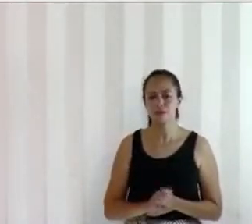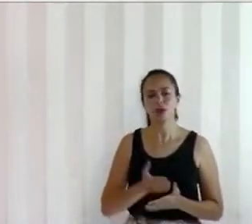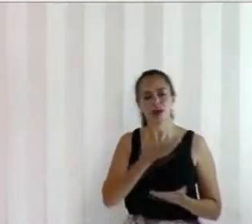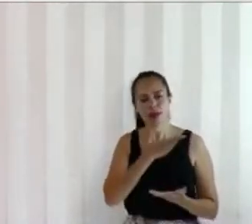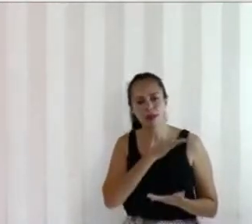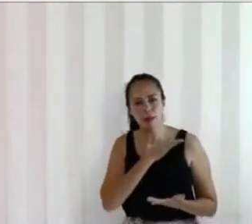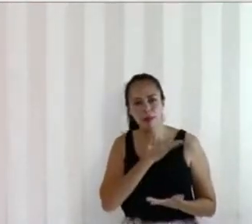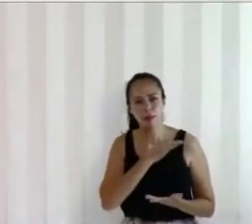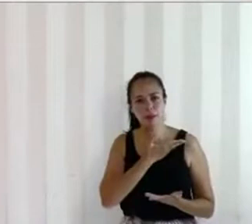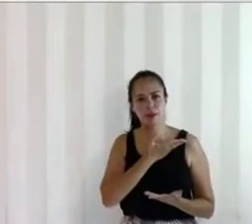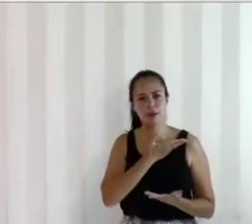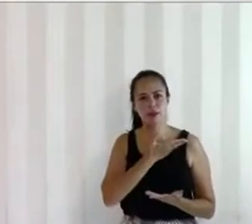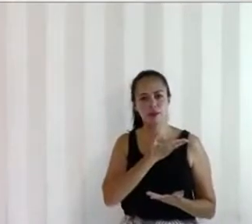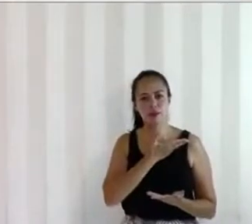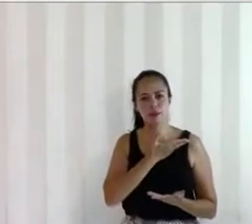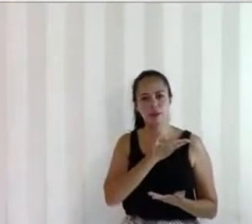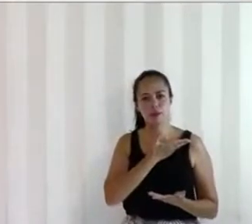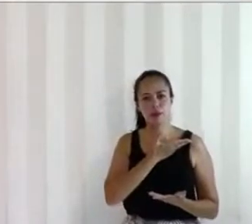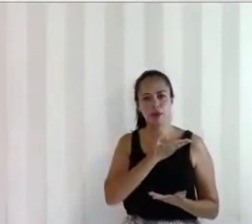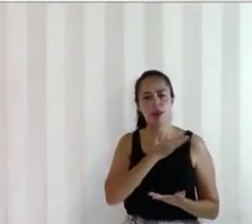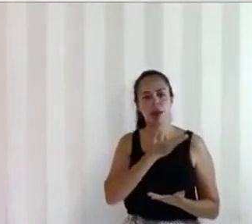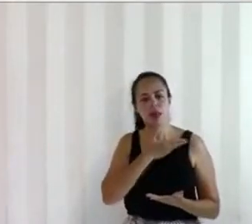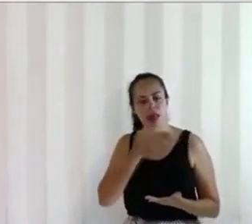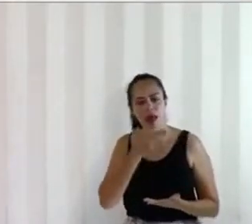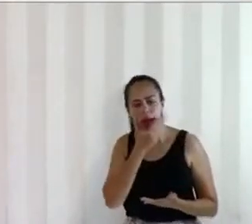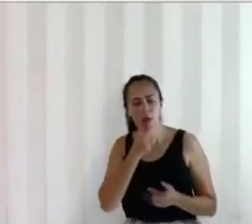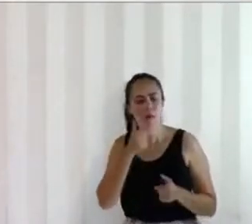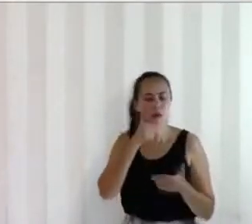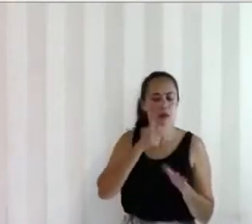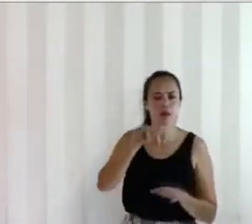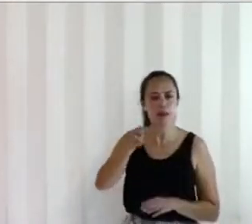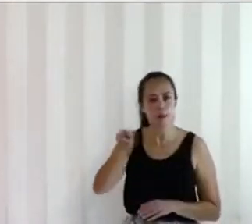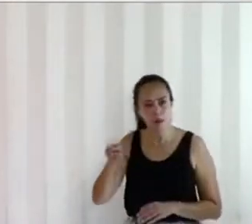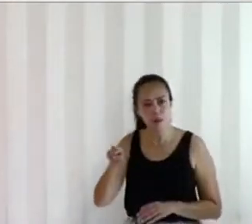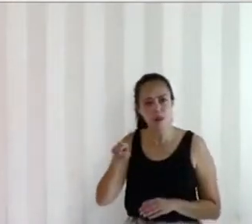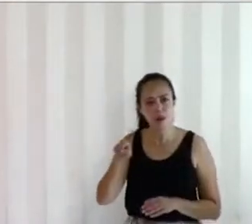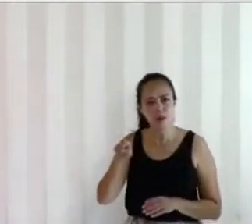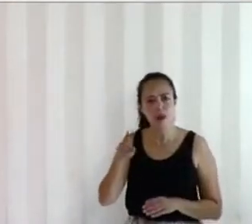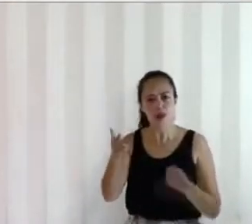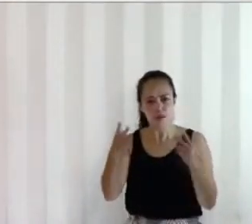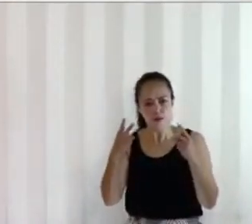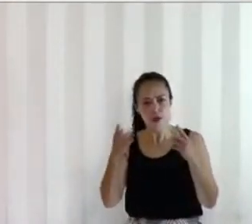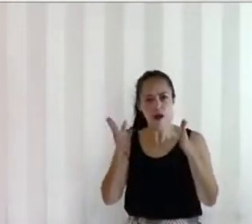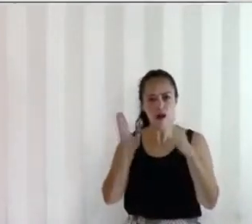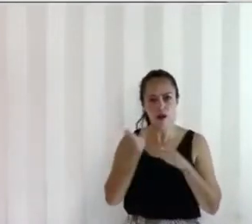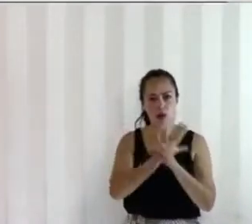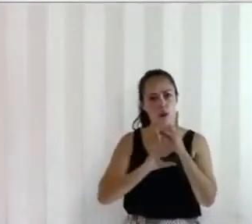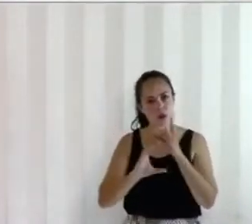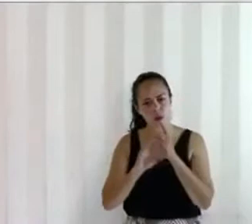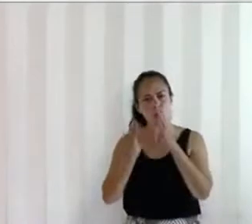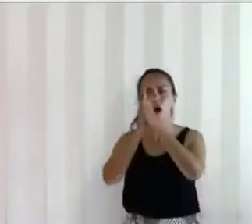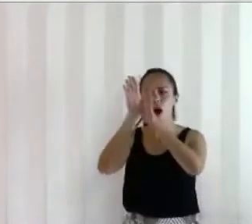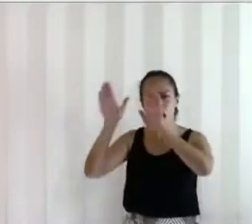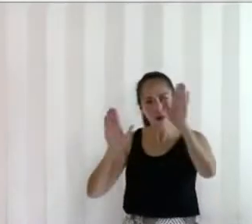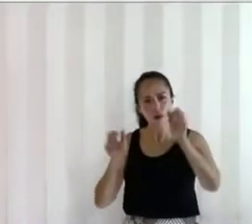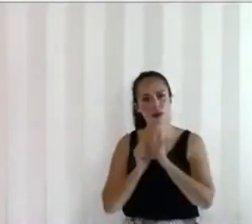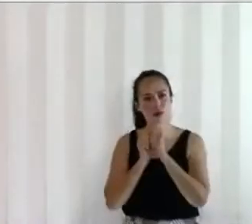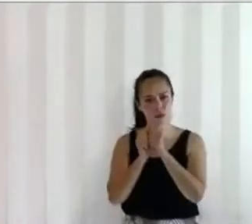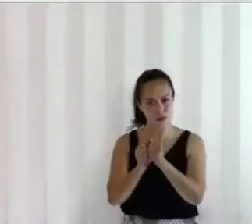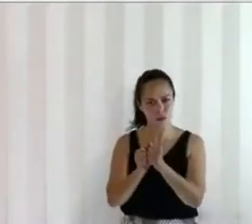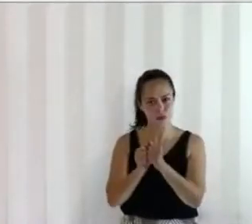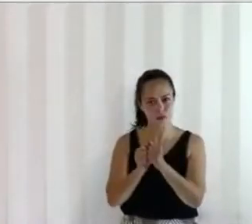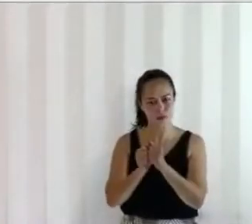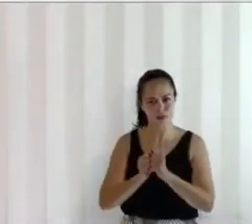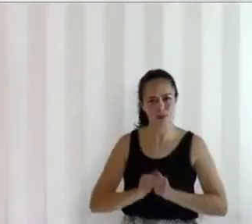lugares, mas também acompanham este culto de adoração e adoram conosco. Bom, para começar,